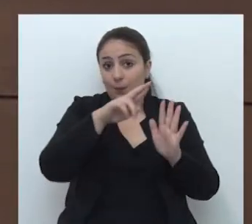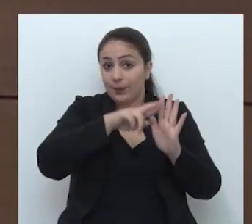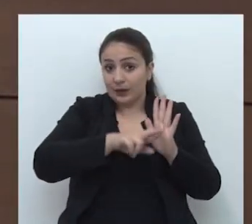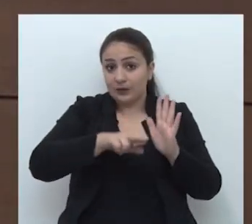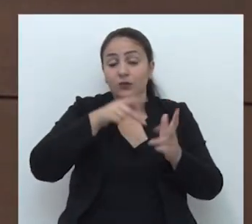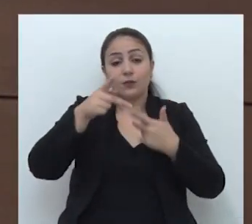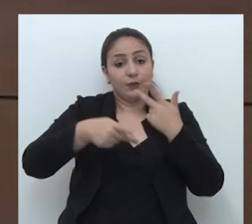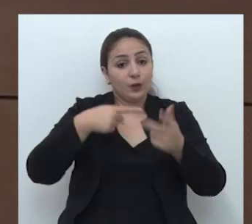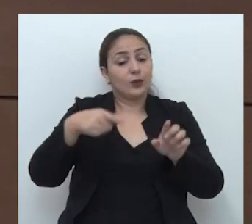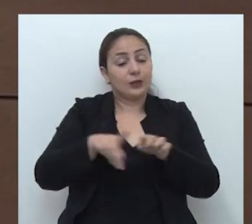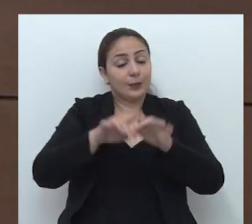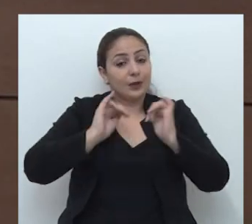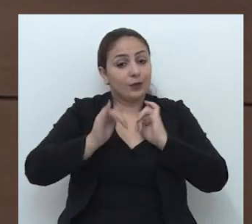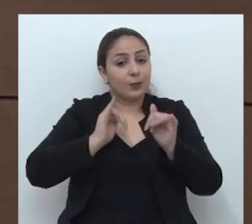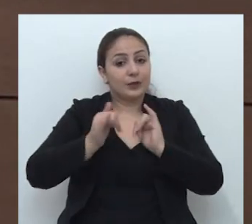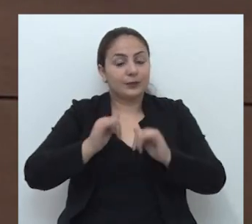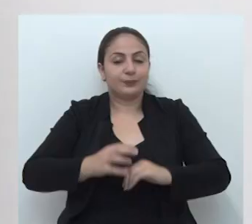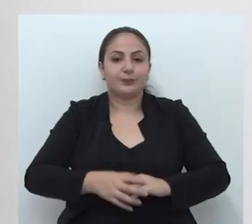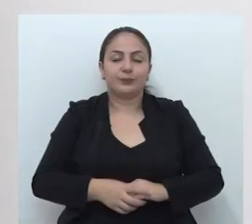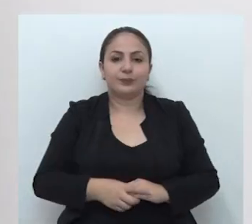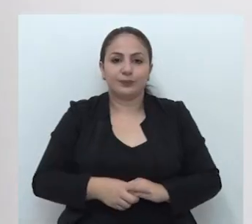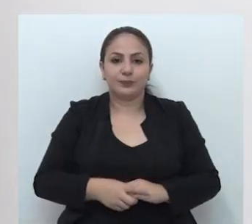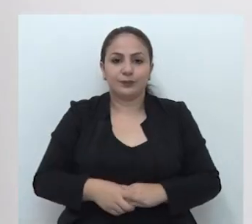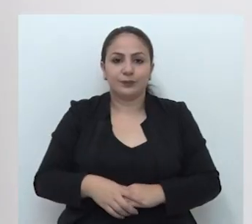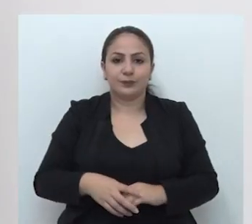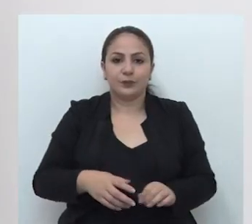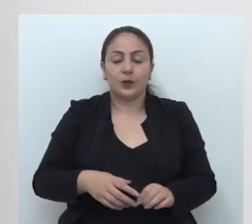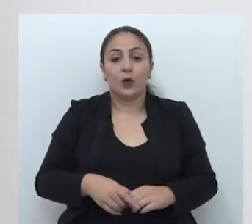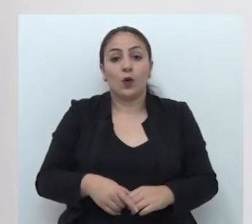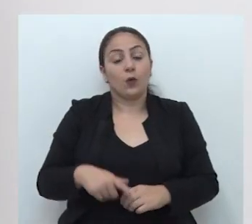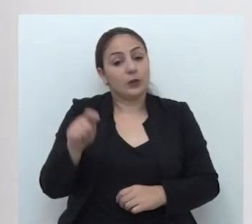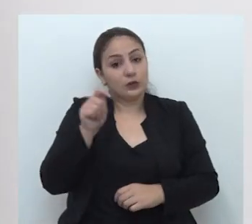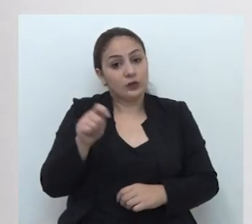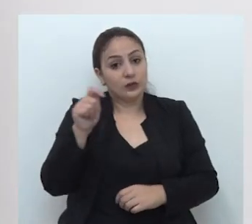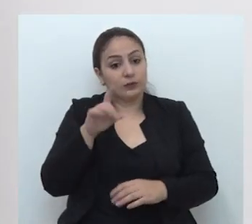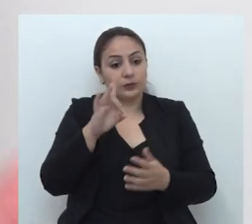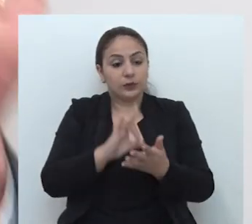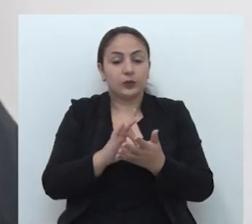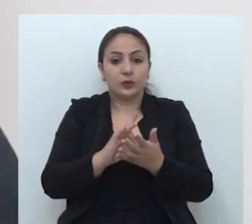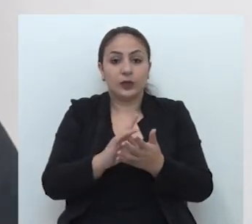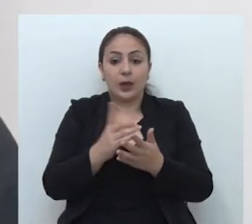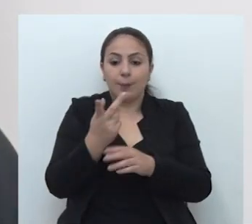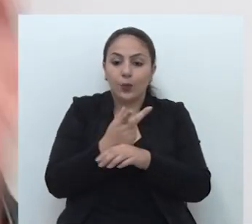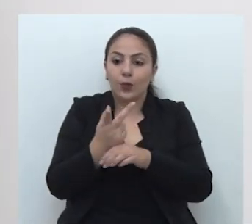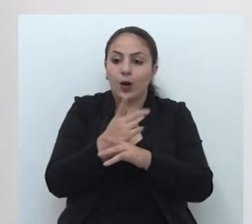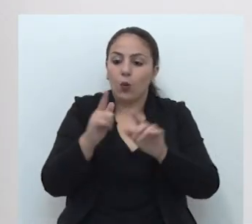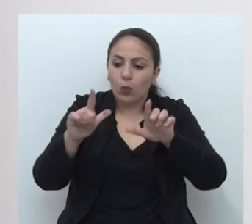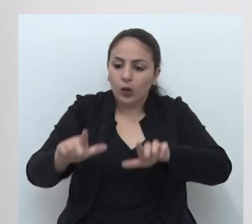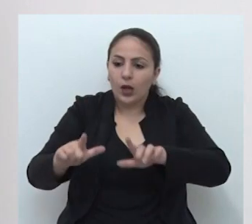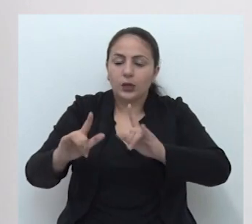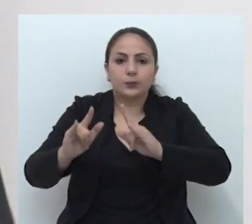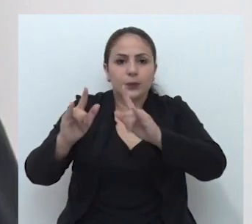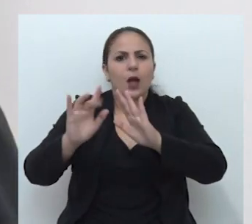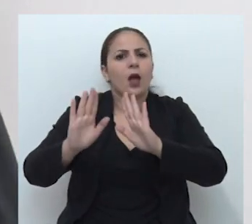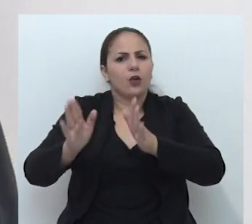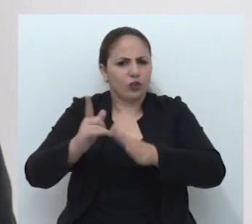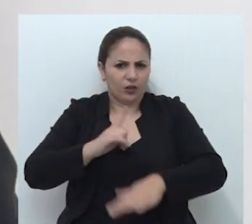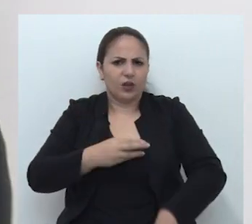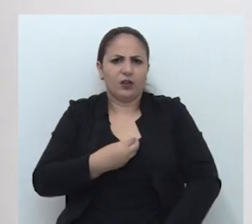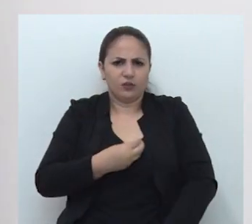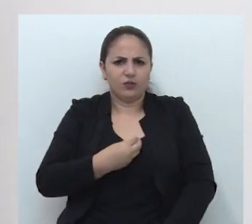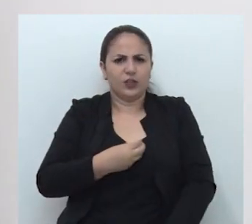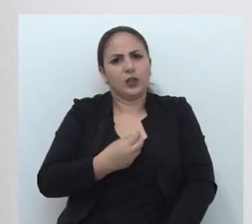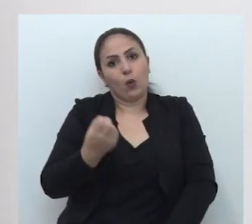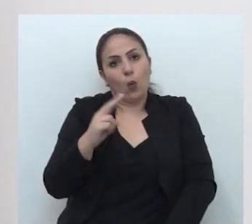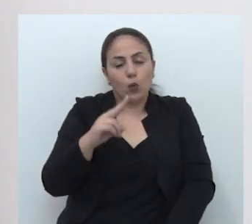também trouxe estas informações. Uma associação constituída, bom, aí tem que se buscar um imóvel, né, que pode ser um imóvel que já